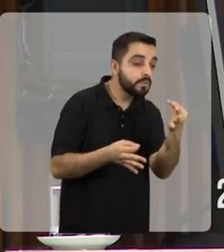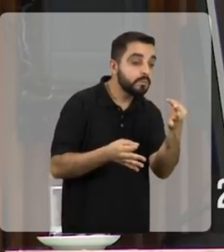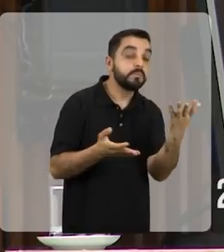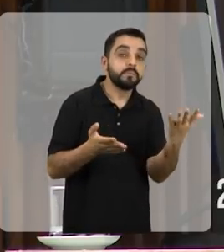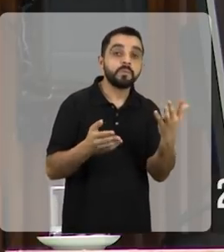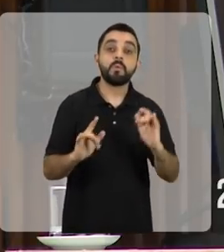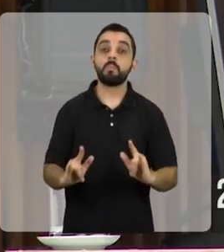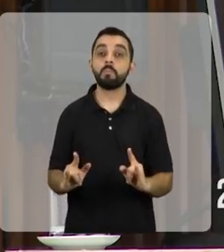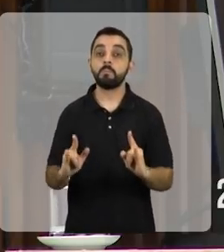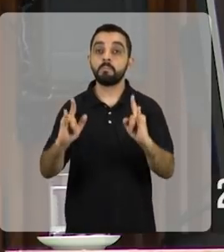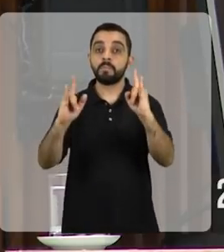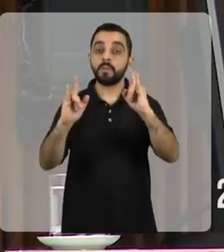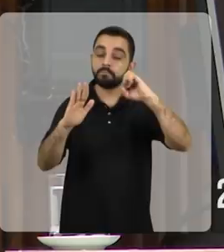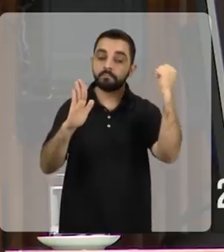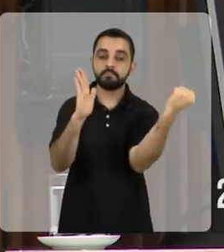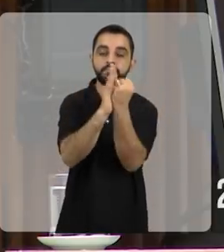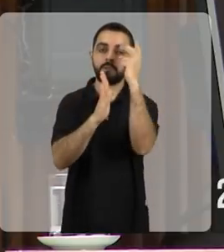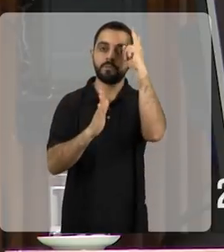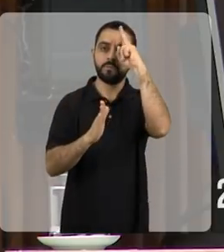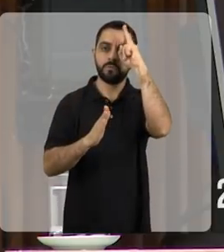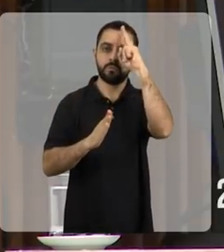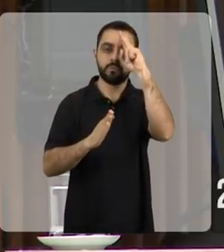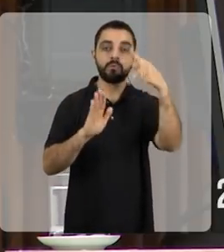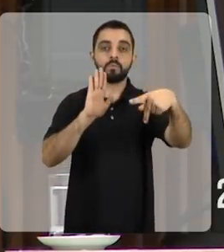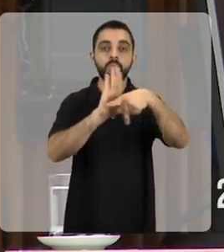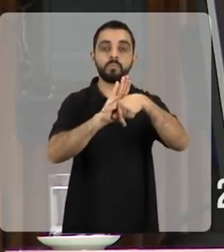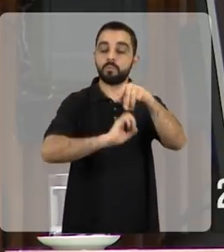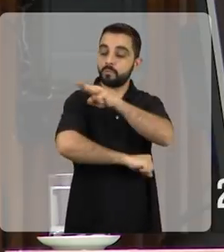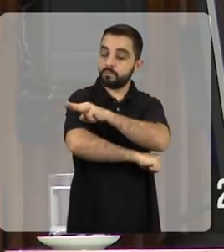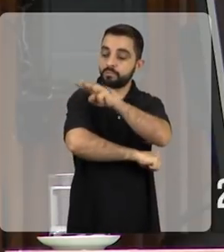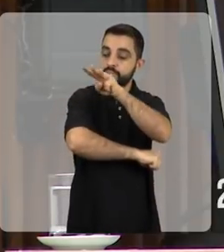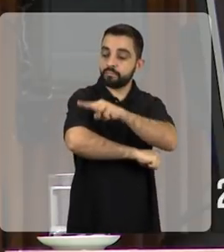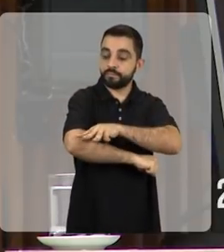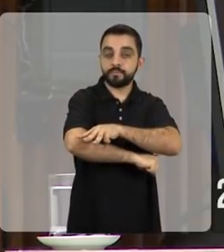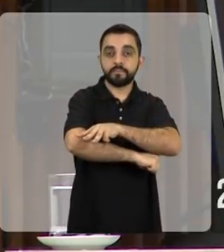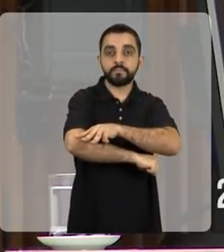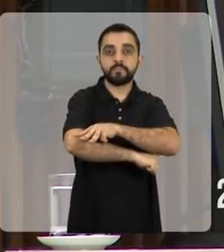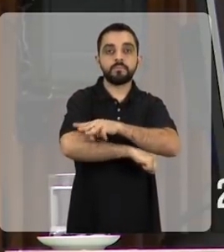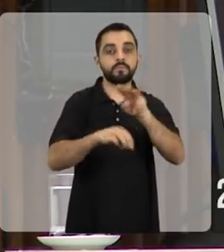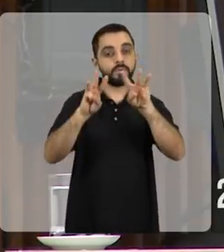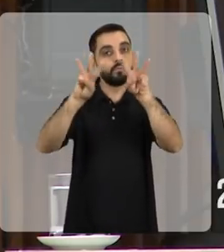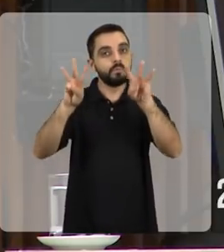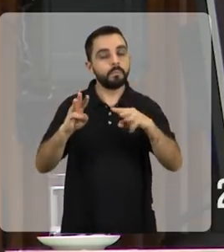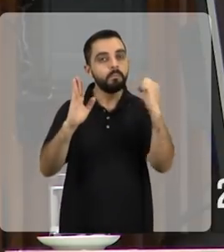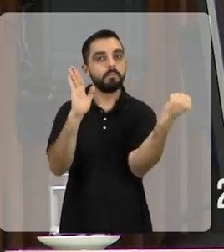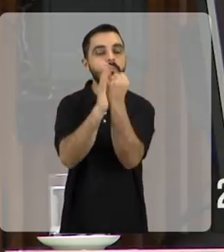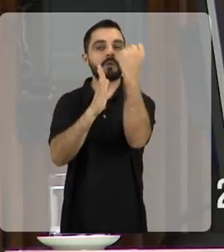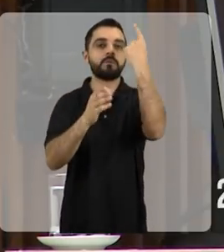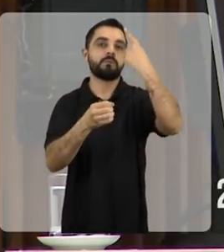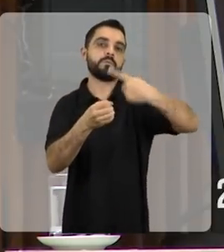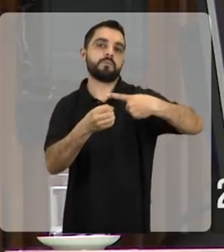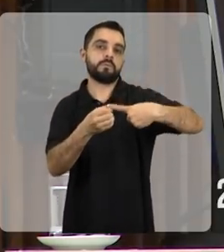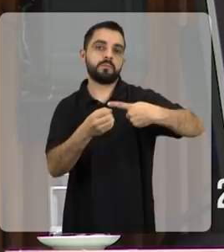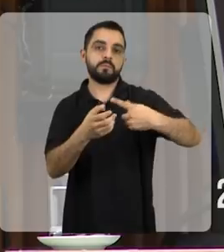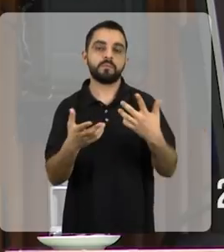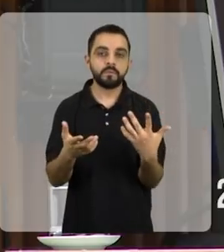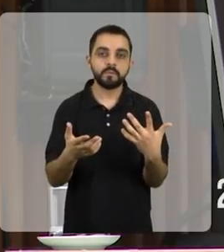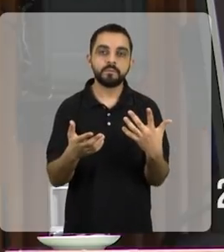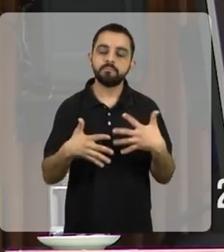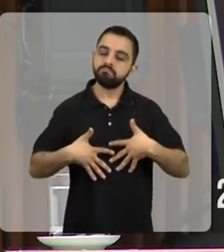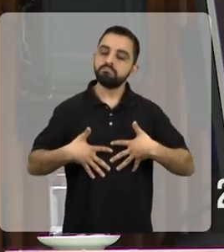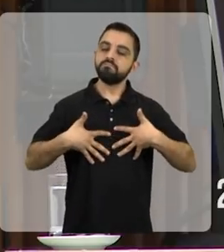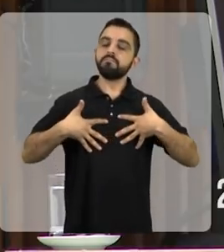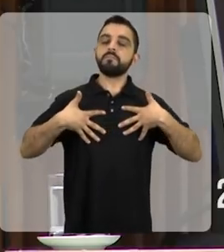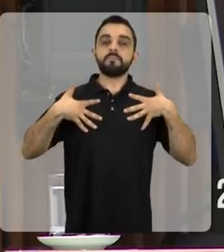federal do paraná na praça santos andrade foi escolhido como símbolo dessa nossa cidade o que muito nos engrandece termos